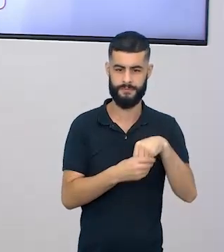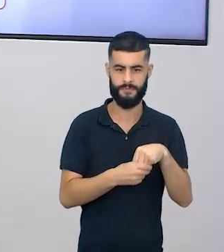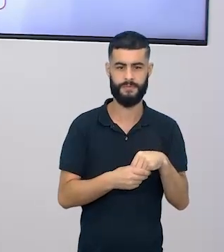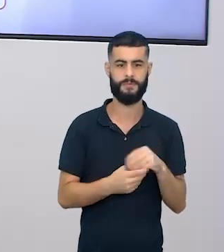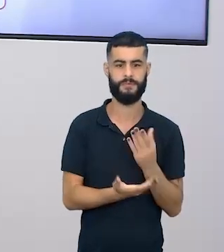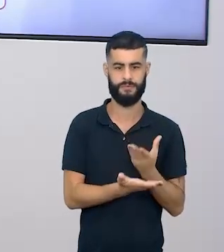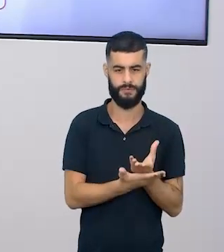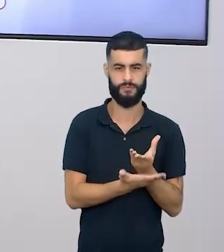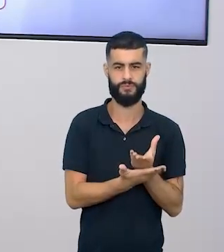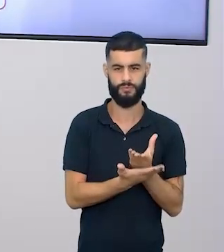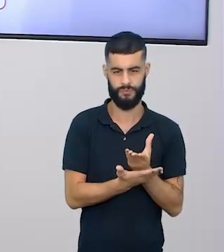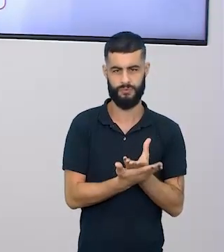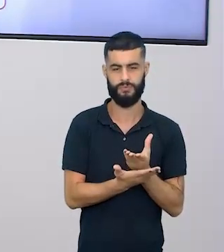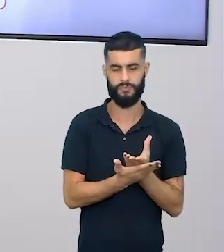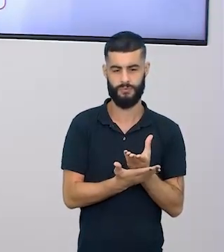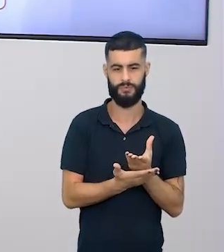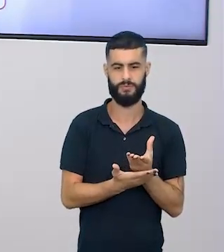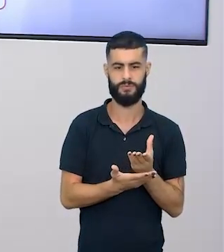estudos dos temas